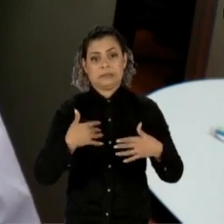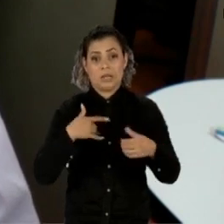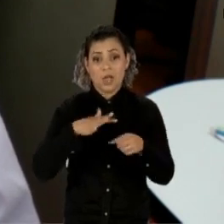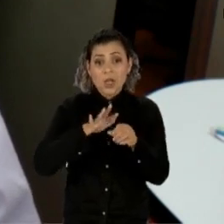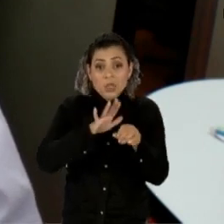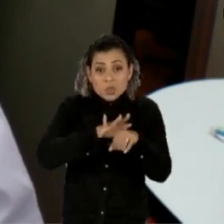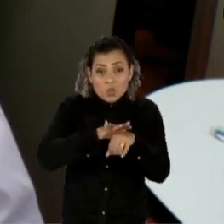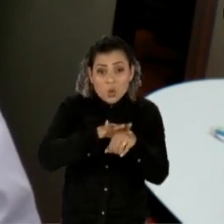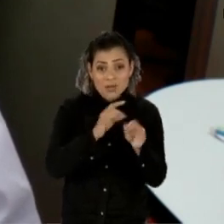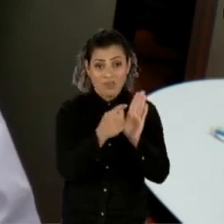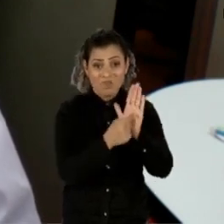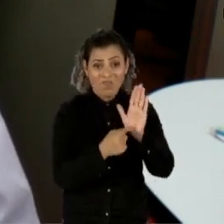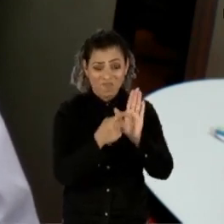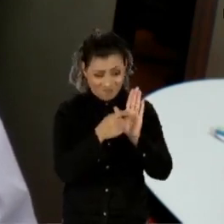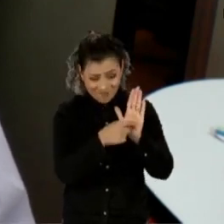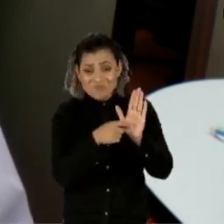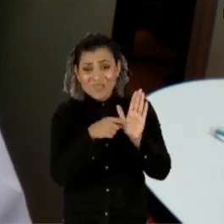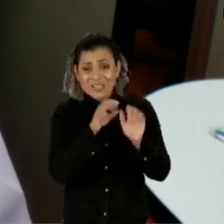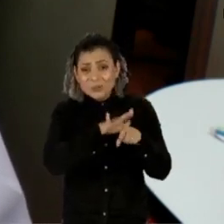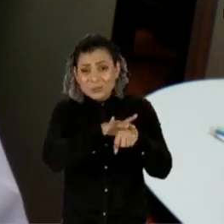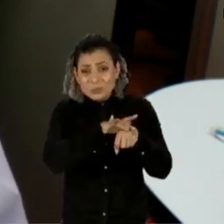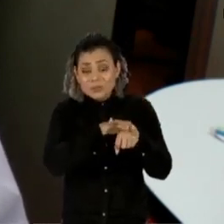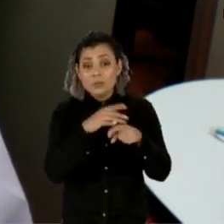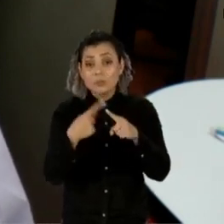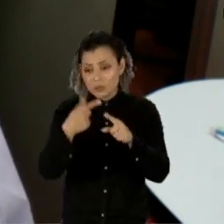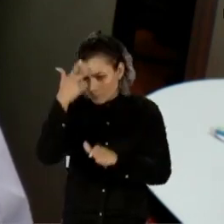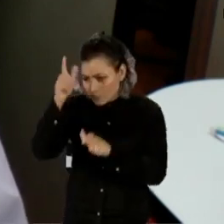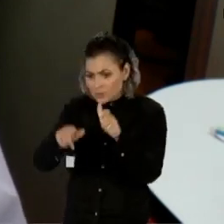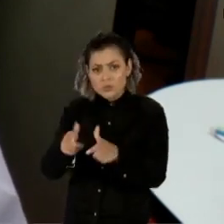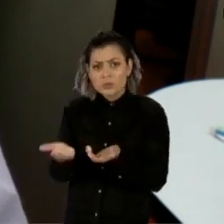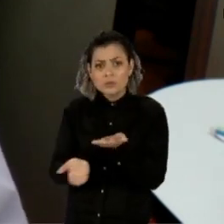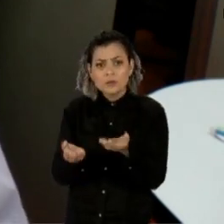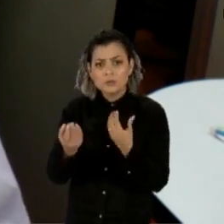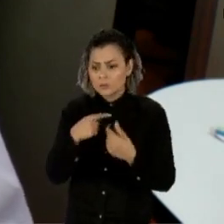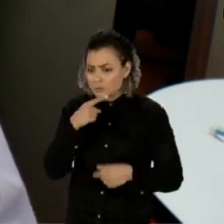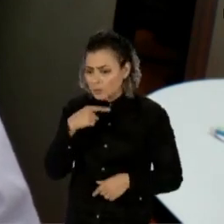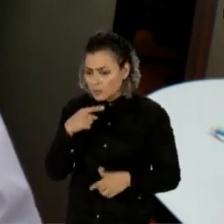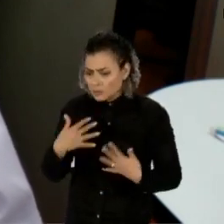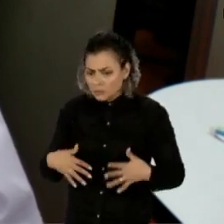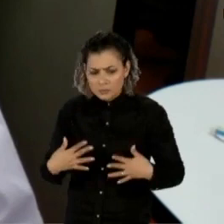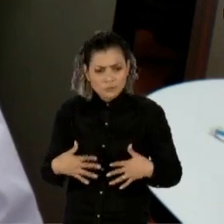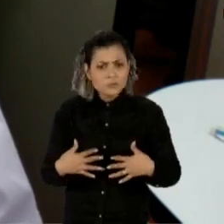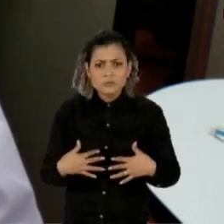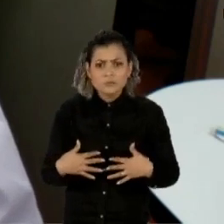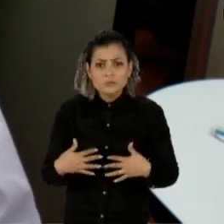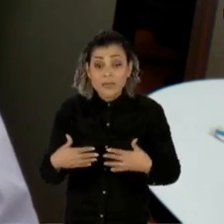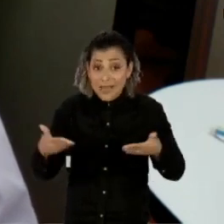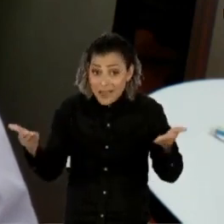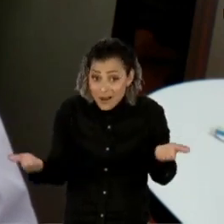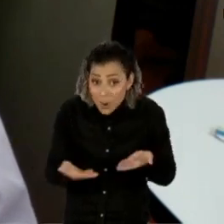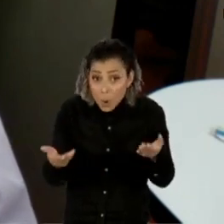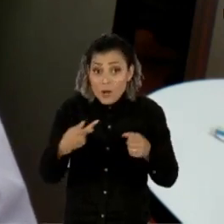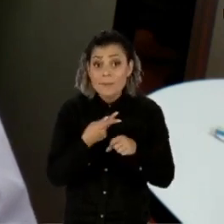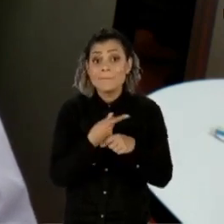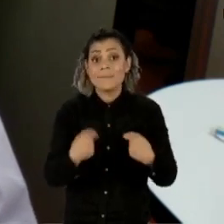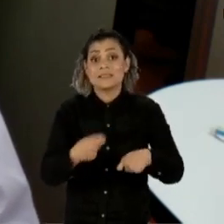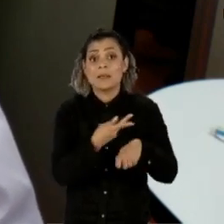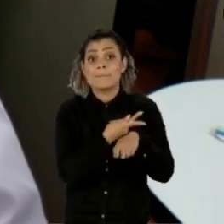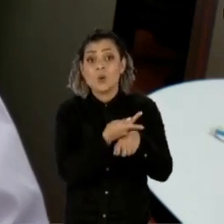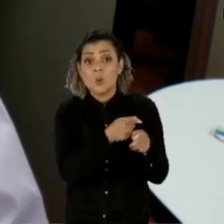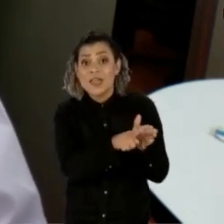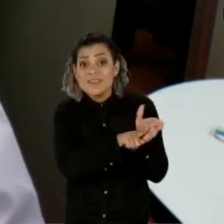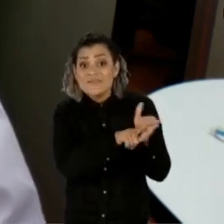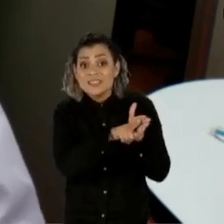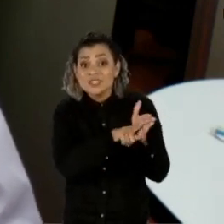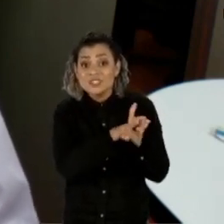que pacientes que não respondem ao tratamento isso é nós temos agora que procurar é é